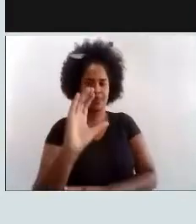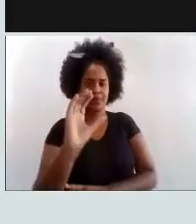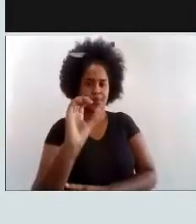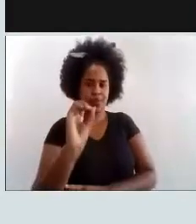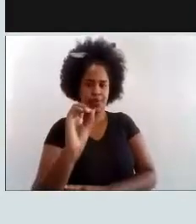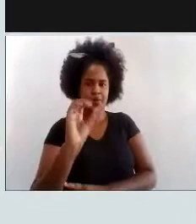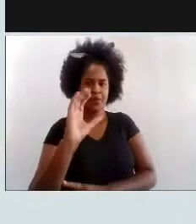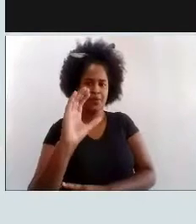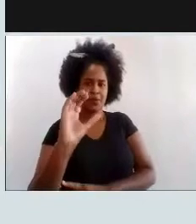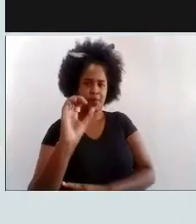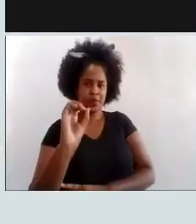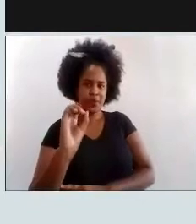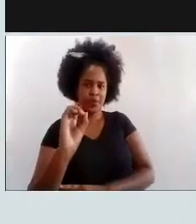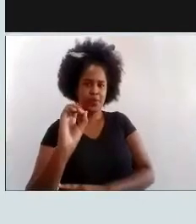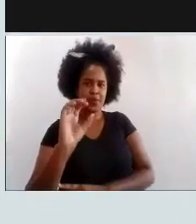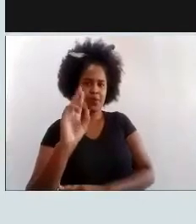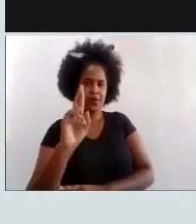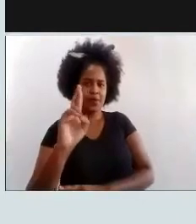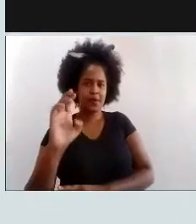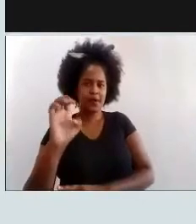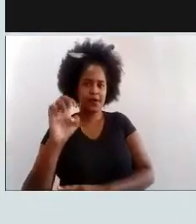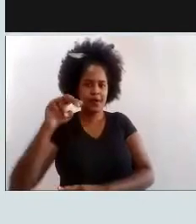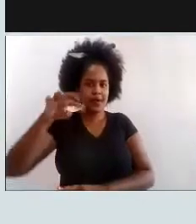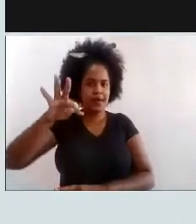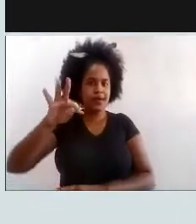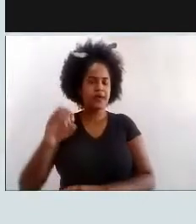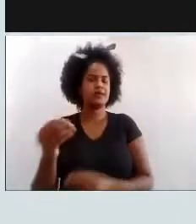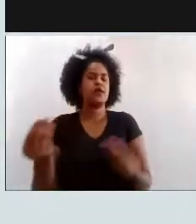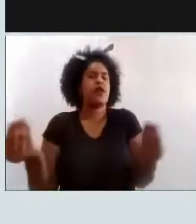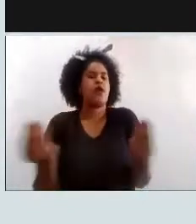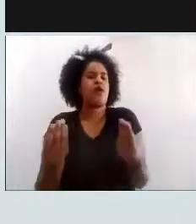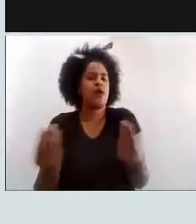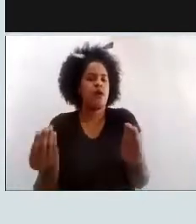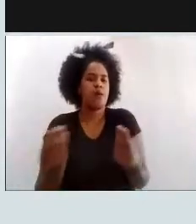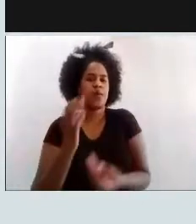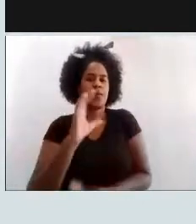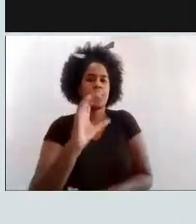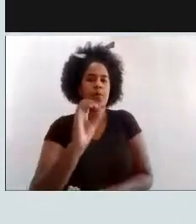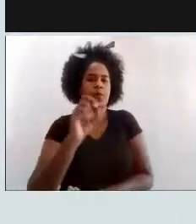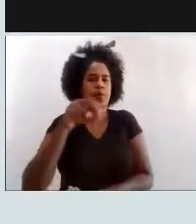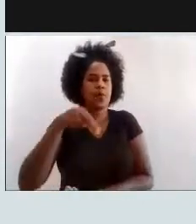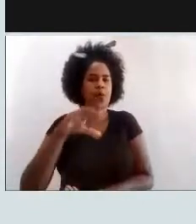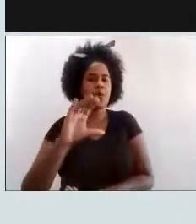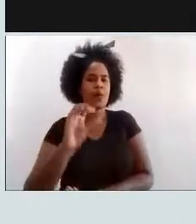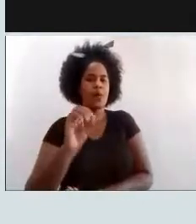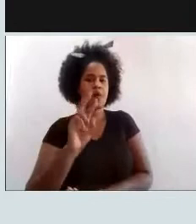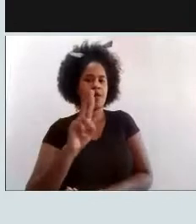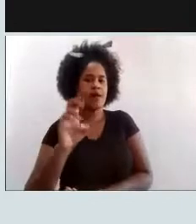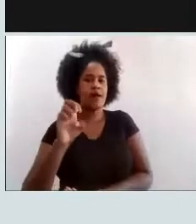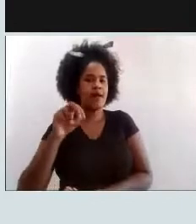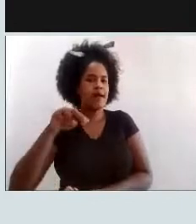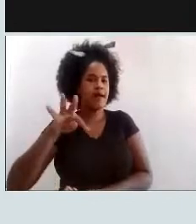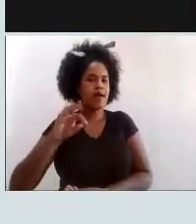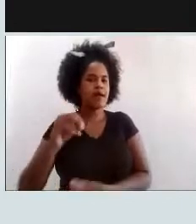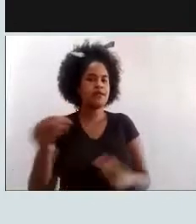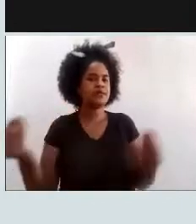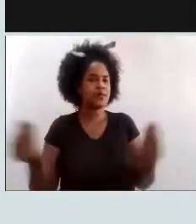Quando é que duas retas elas vão ser concorrentes? Duas